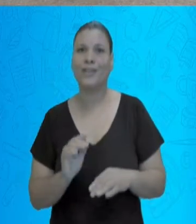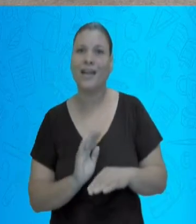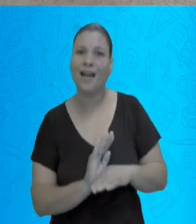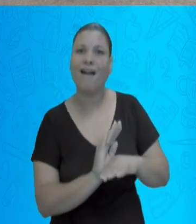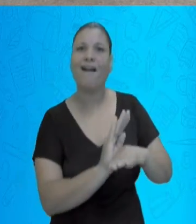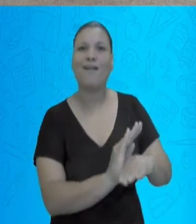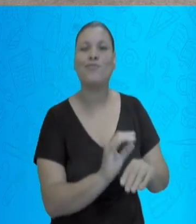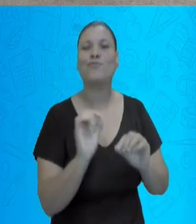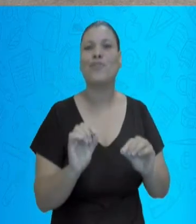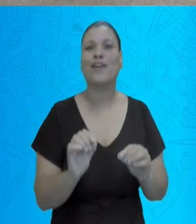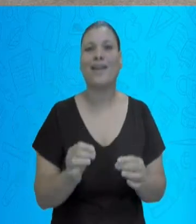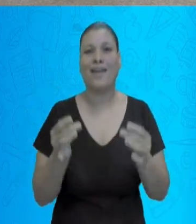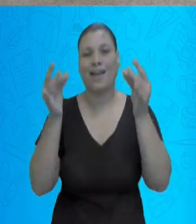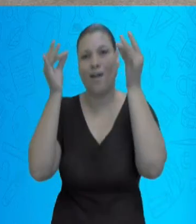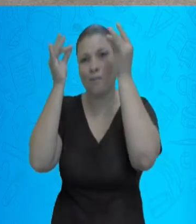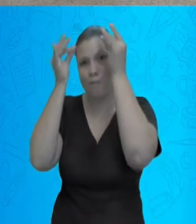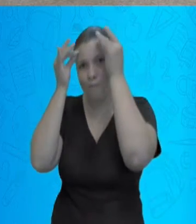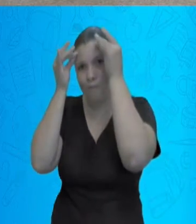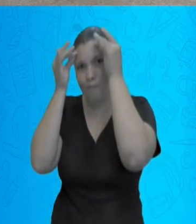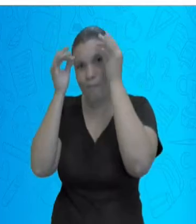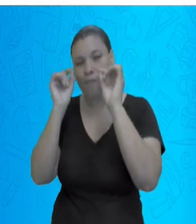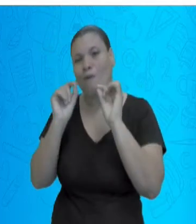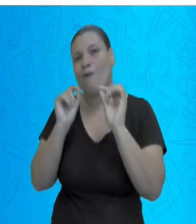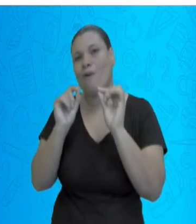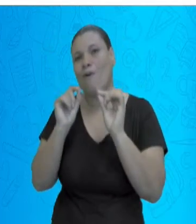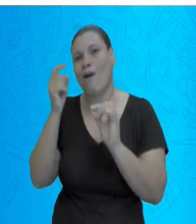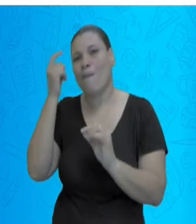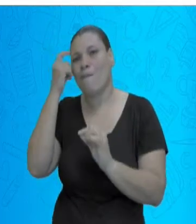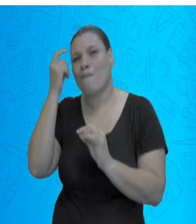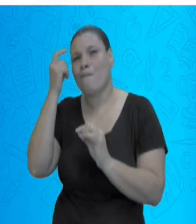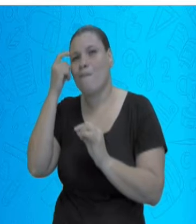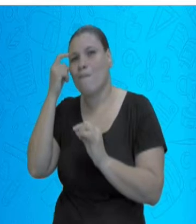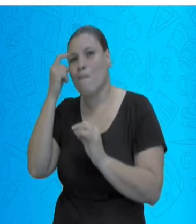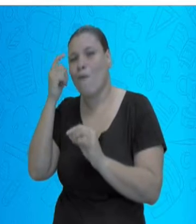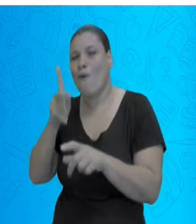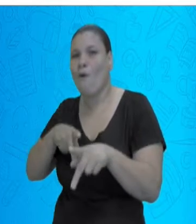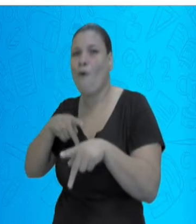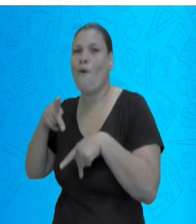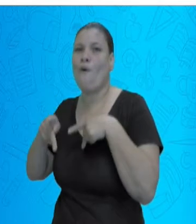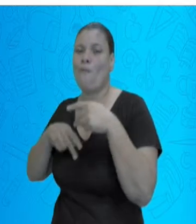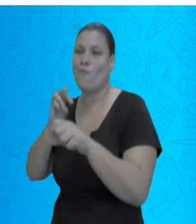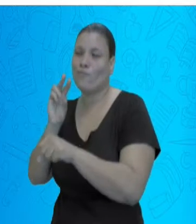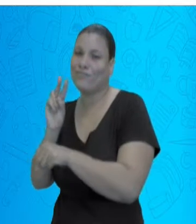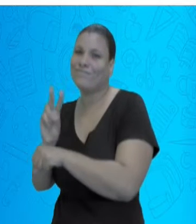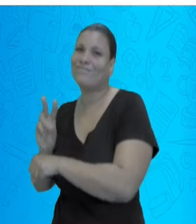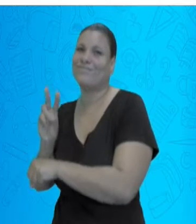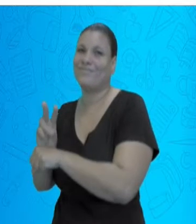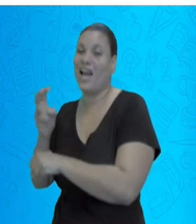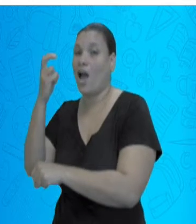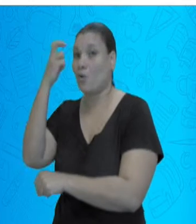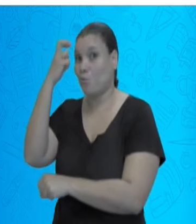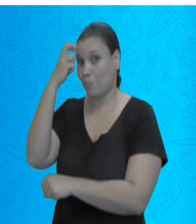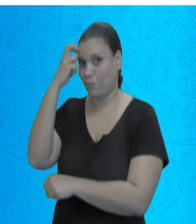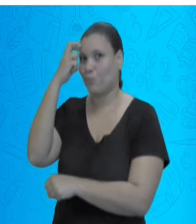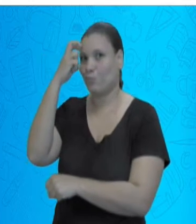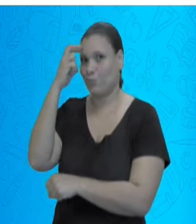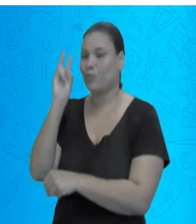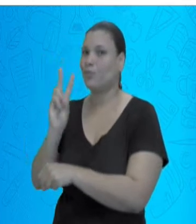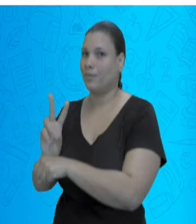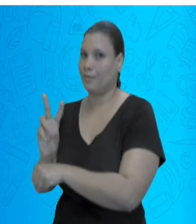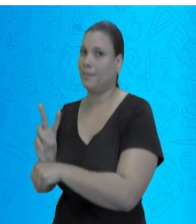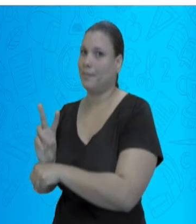povo. Ele tem um caráter educativo, cuja missão, olha só, é